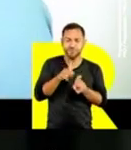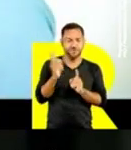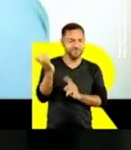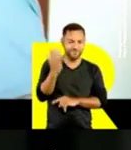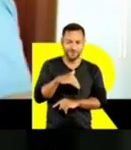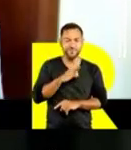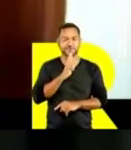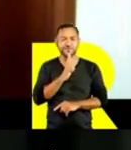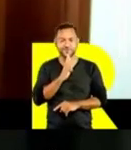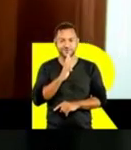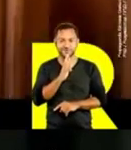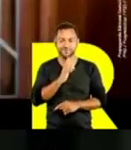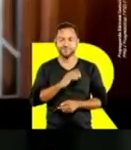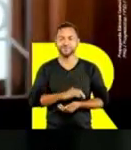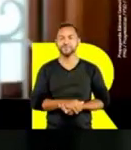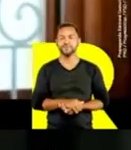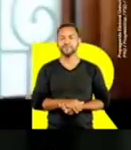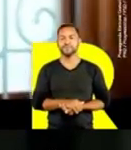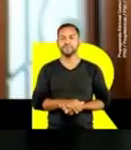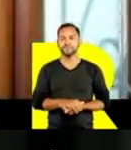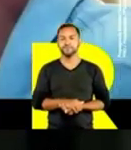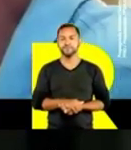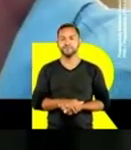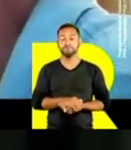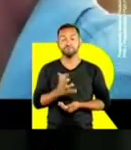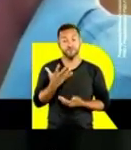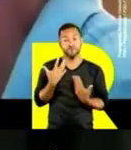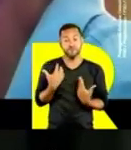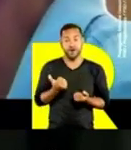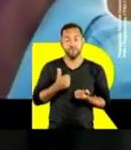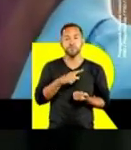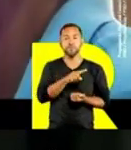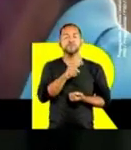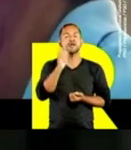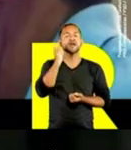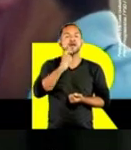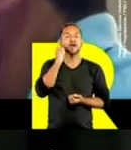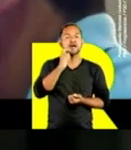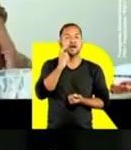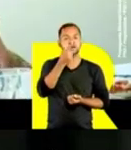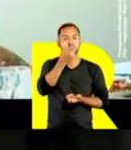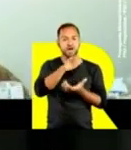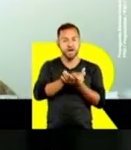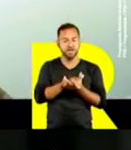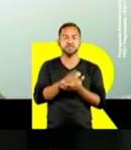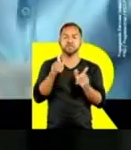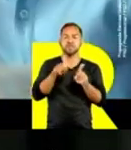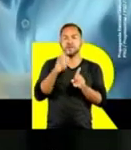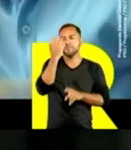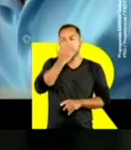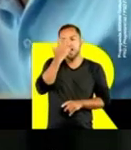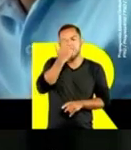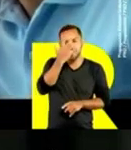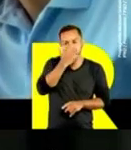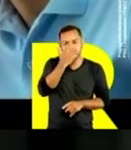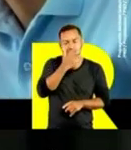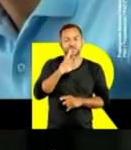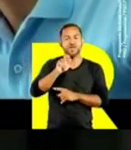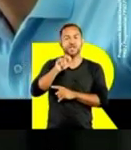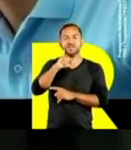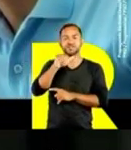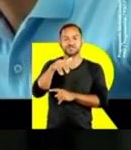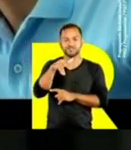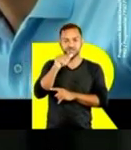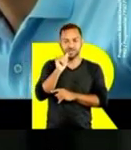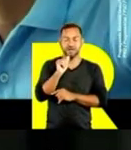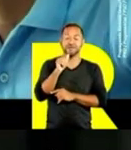Vem cá, vem conhecer. Então vamos lá. O Ricardo Nunes é casado e apaixonado pela